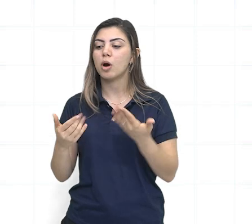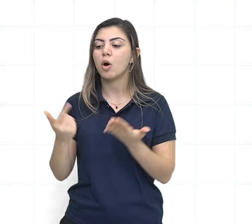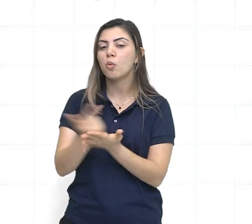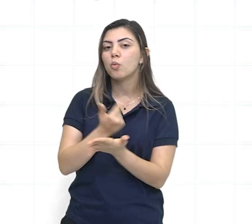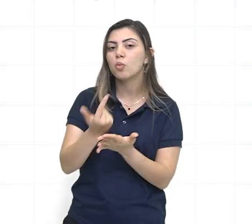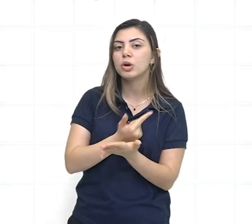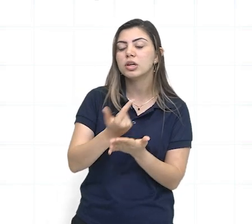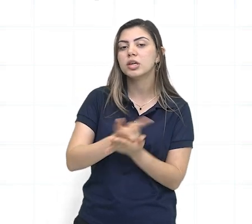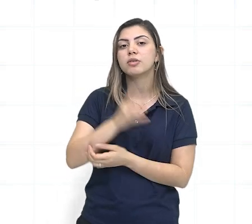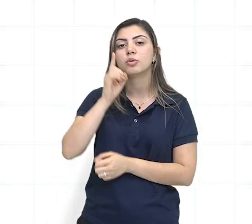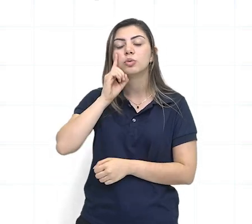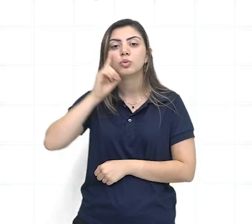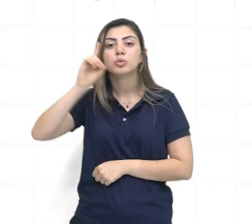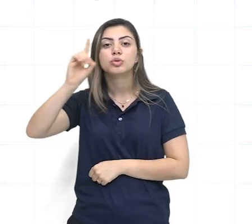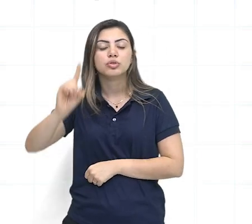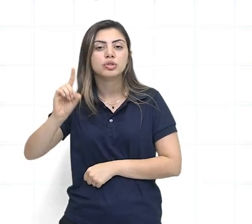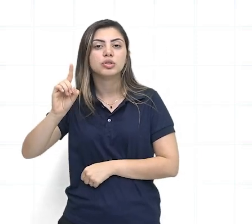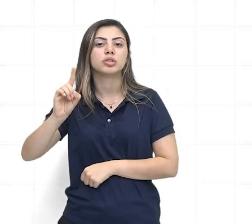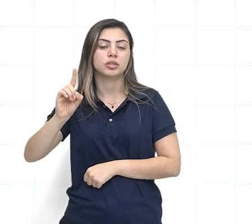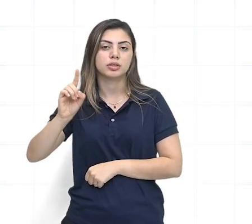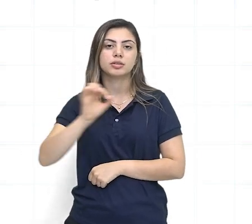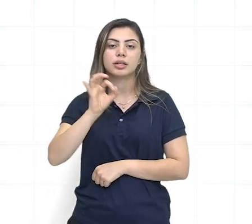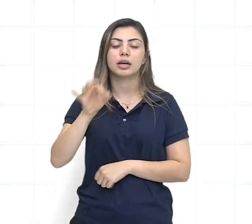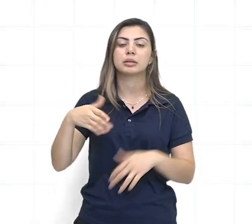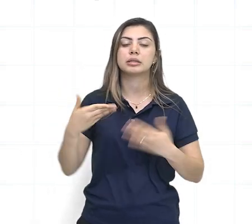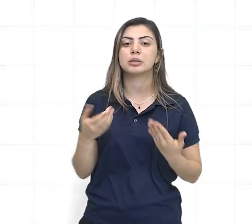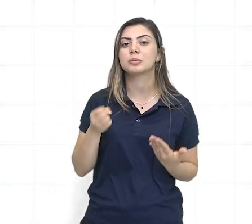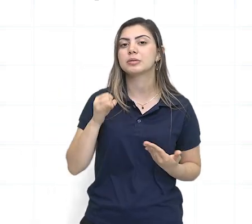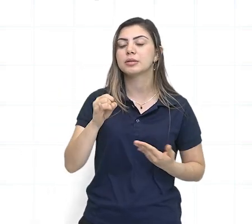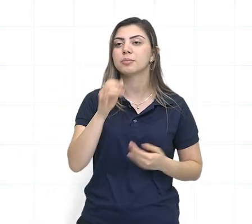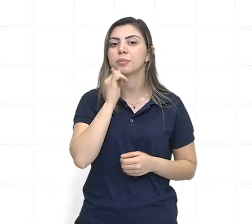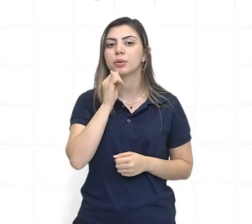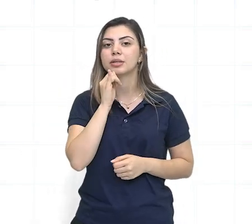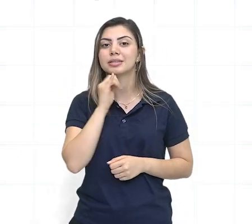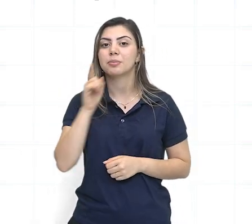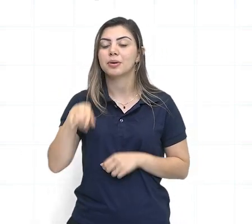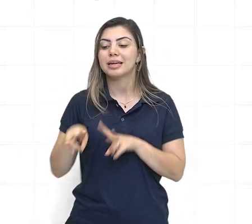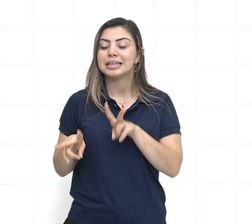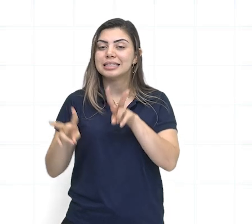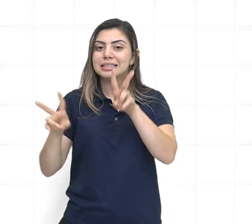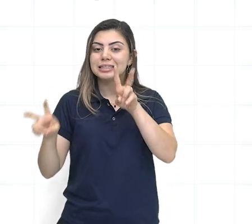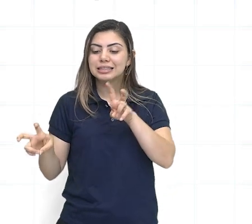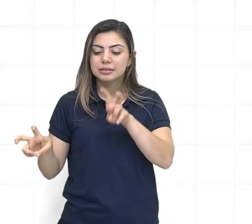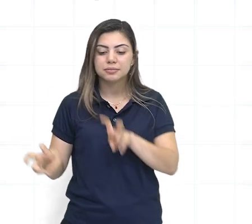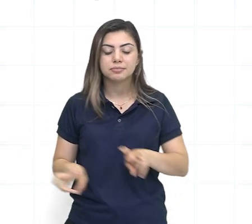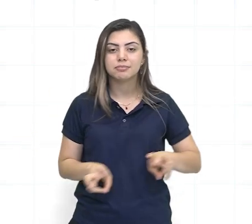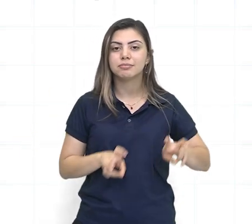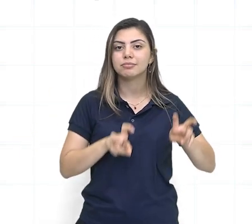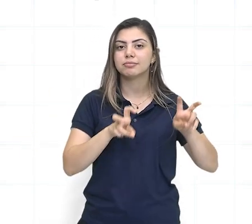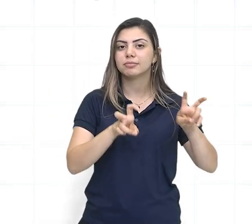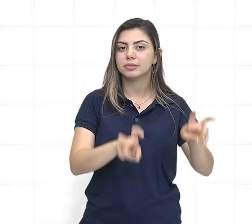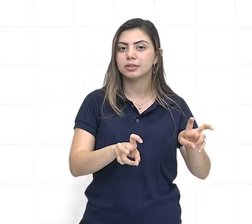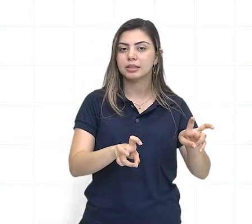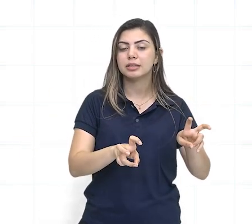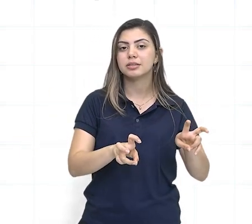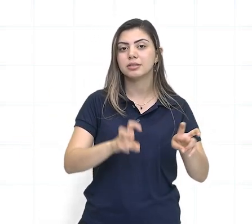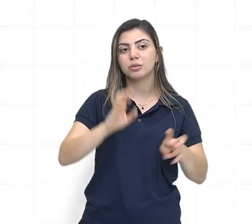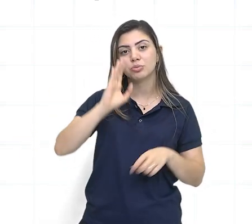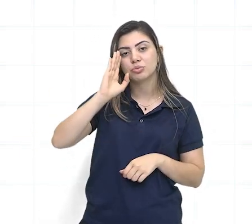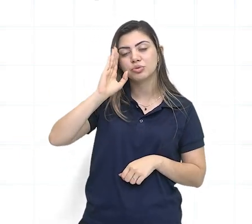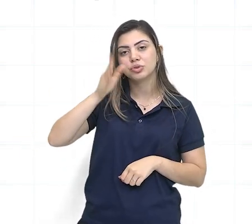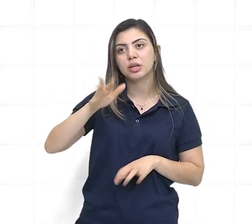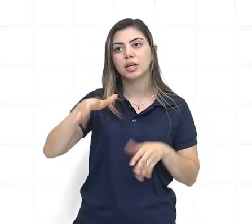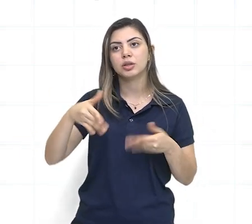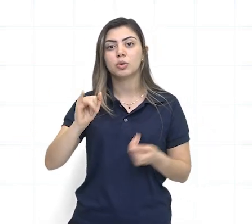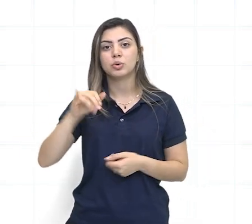tirou, né? A data de preferência, se for uma citação, né, indireta,